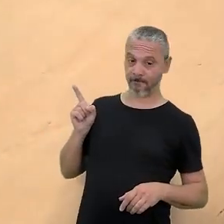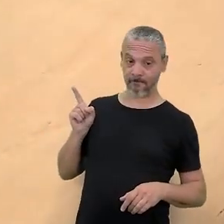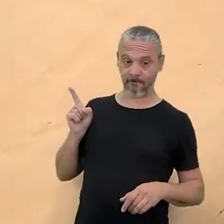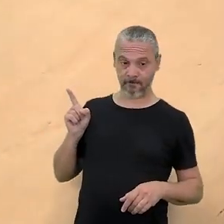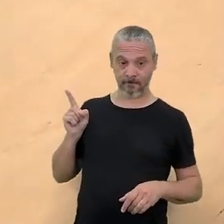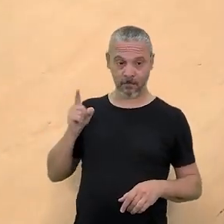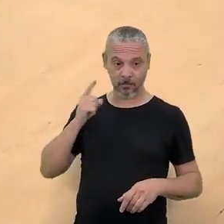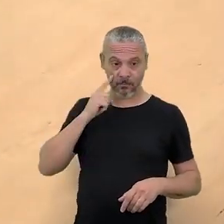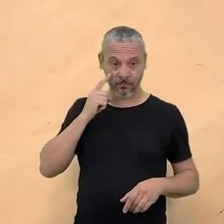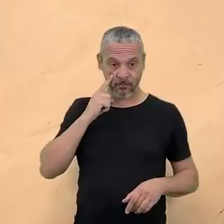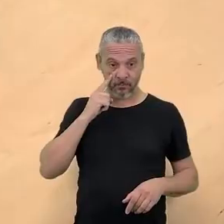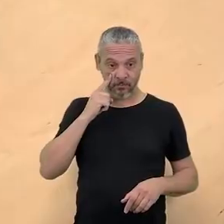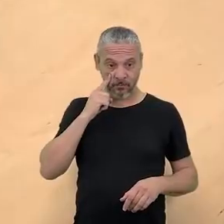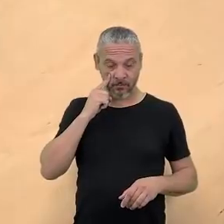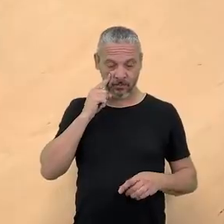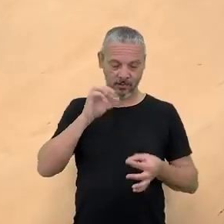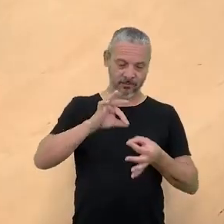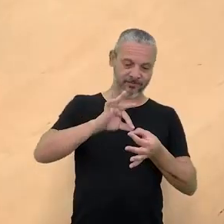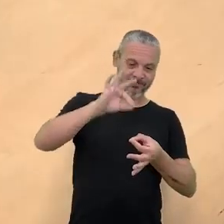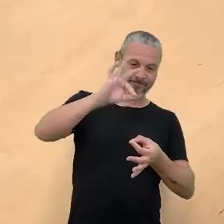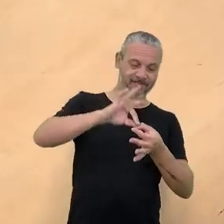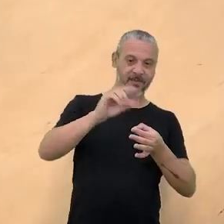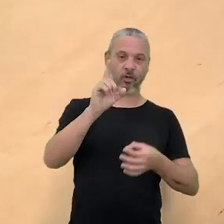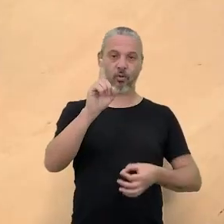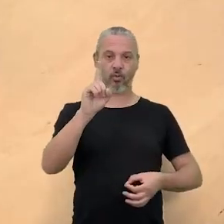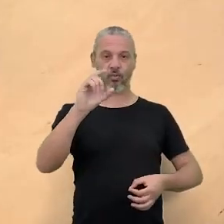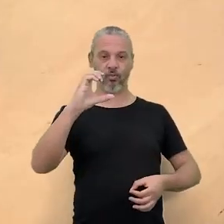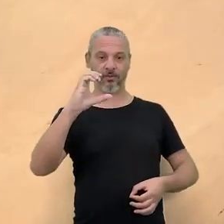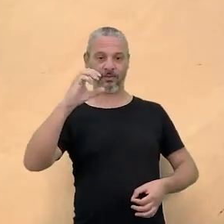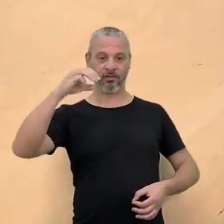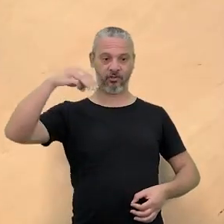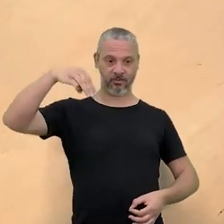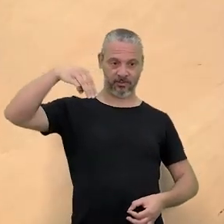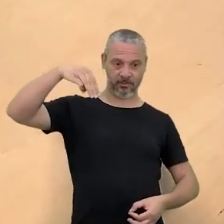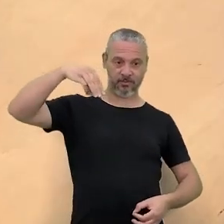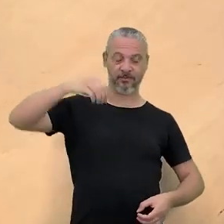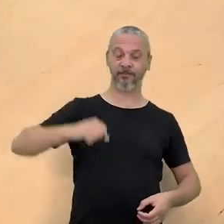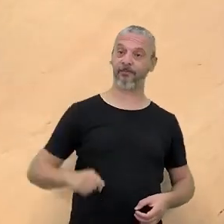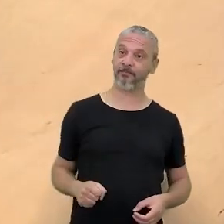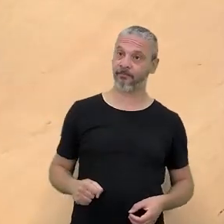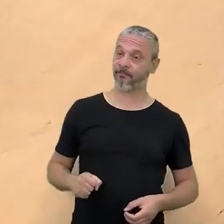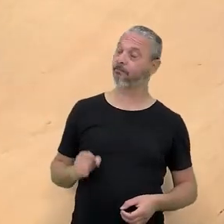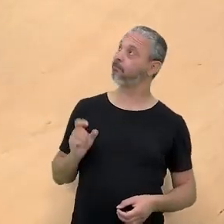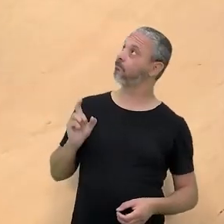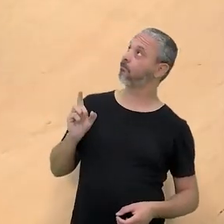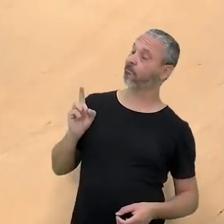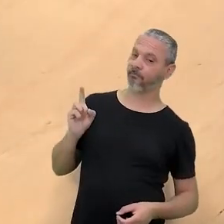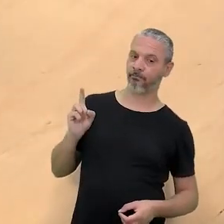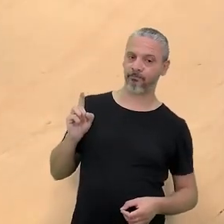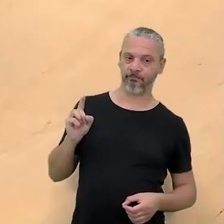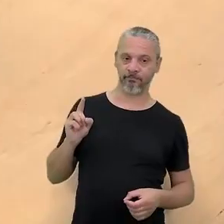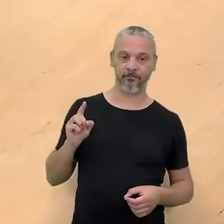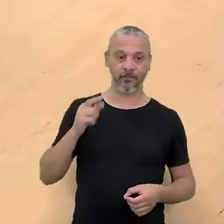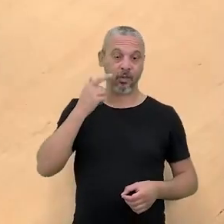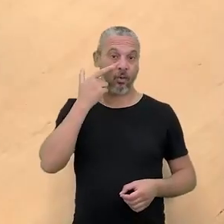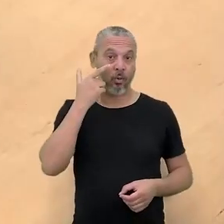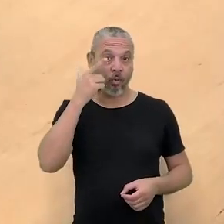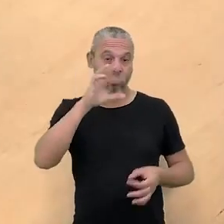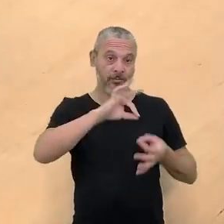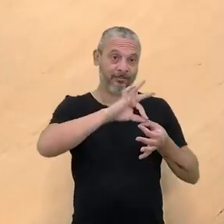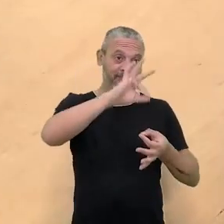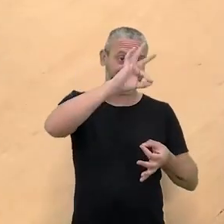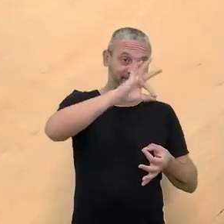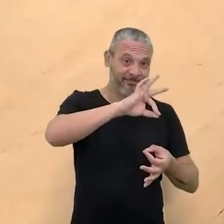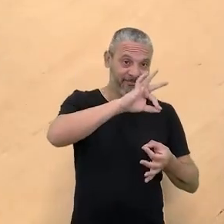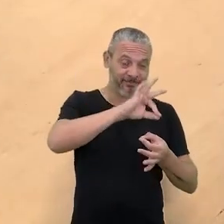uma marcação de baixo 1 centímetro, que é mais ou menos aqui, e na lateral 2